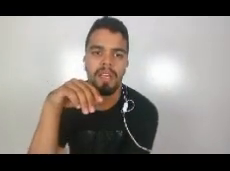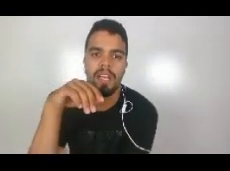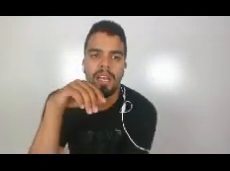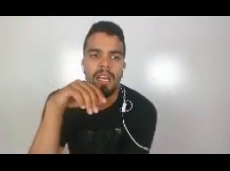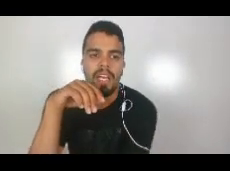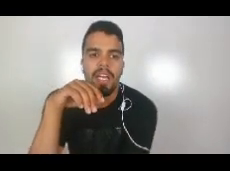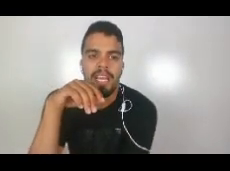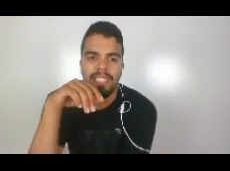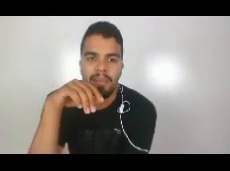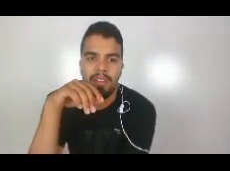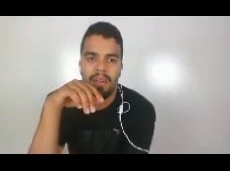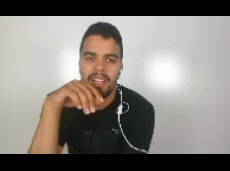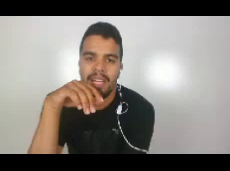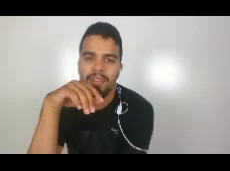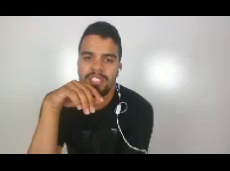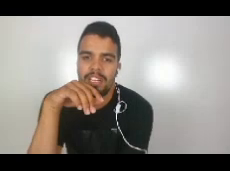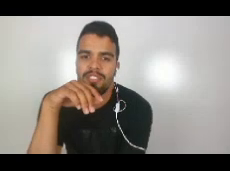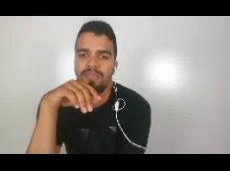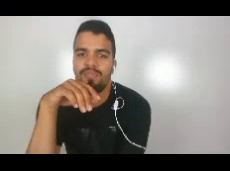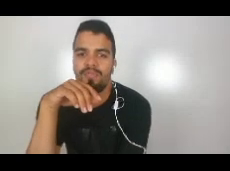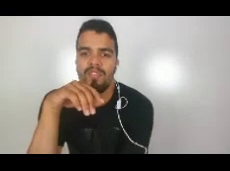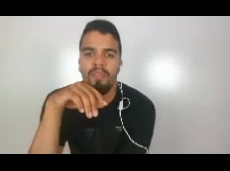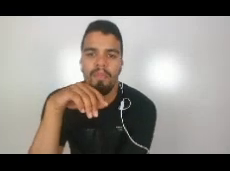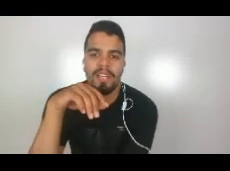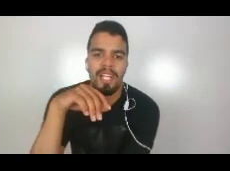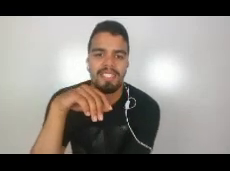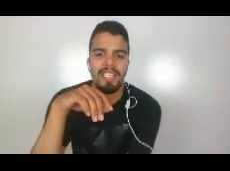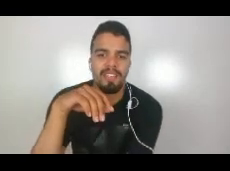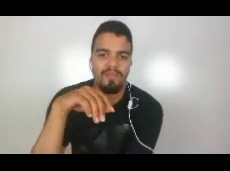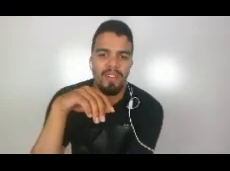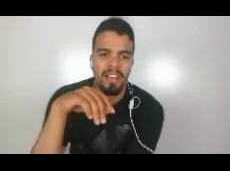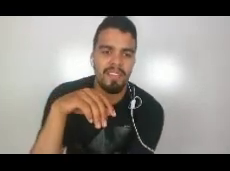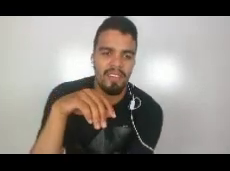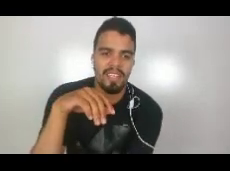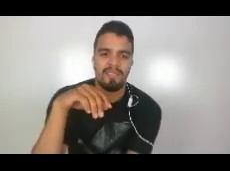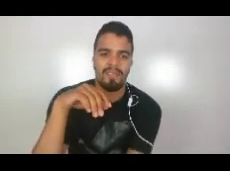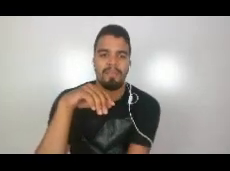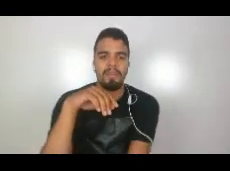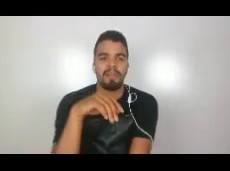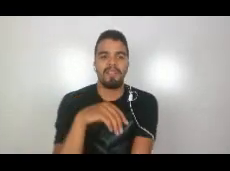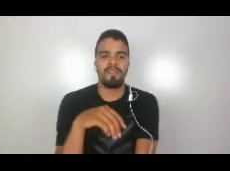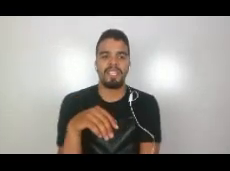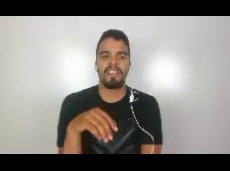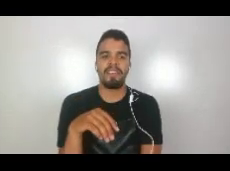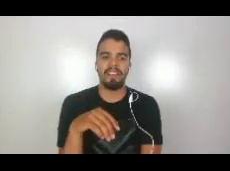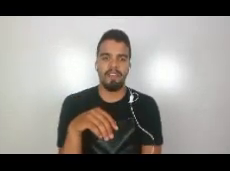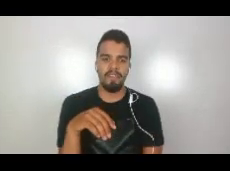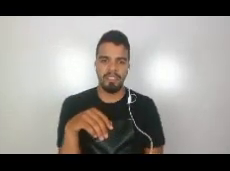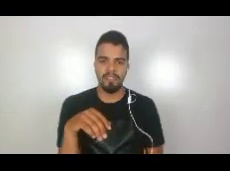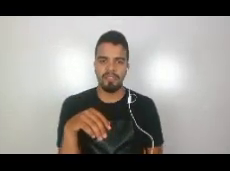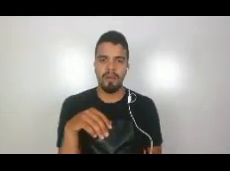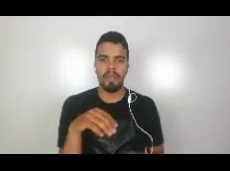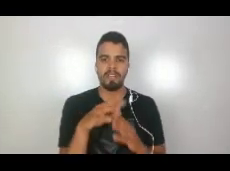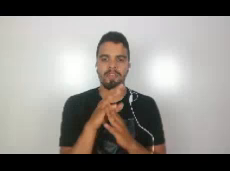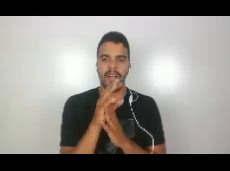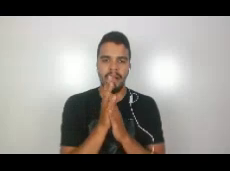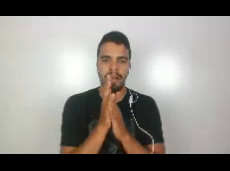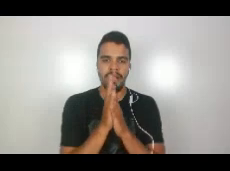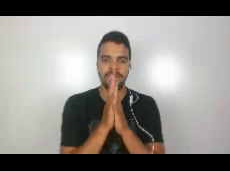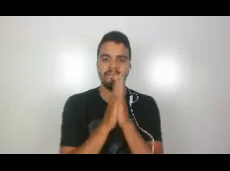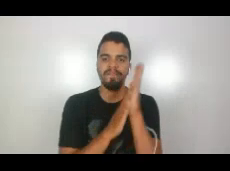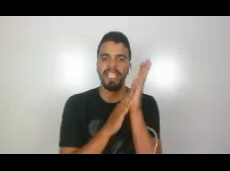melhor. Quer saber como realizar a postagem no YouTube e compartilhar esse link no AVA? Olha só, primeiramente você deve gravar o vídeo, normalmente com